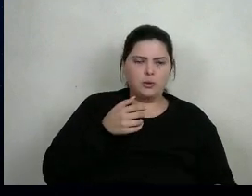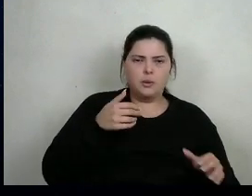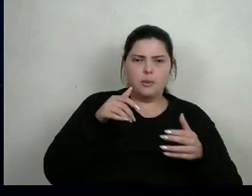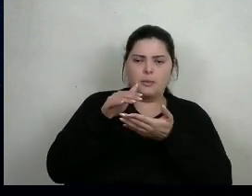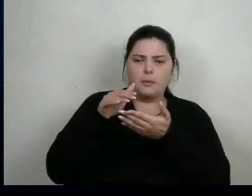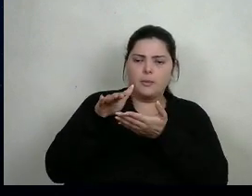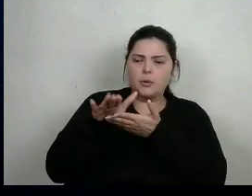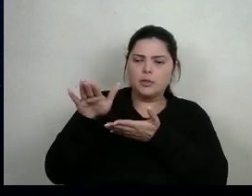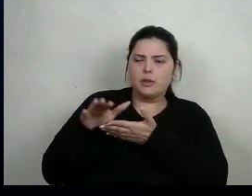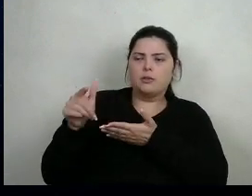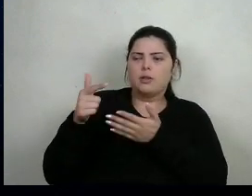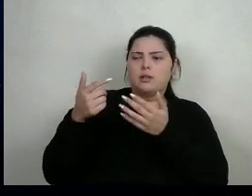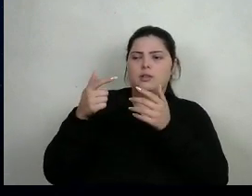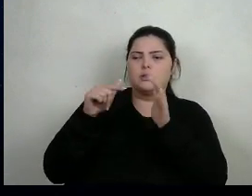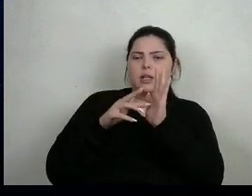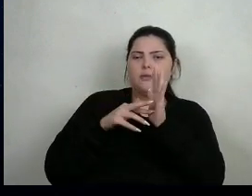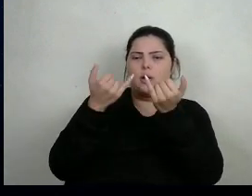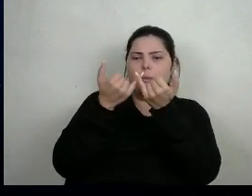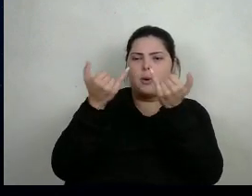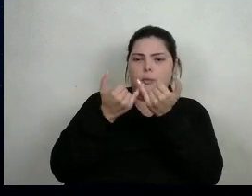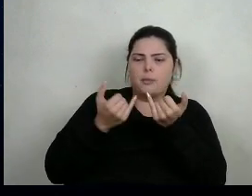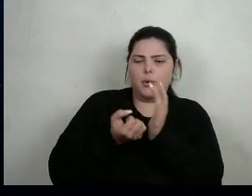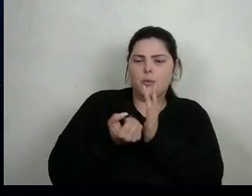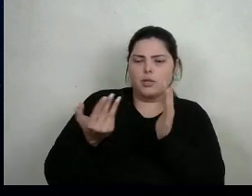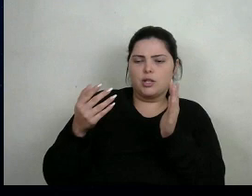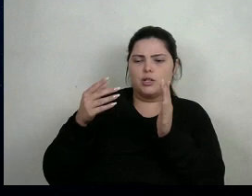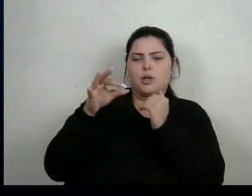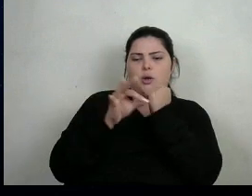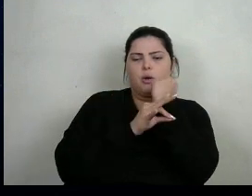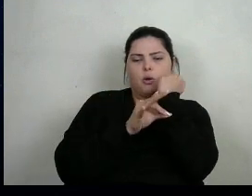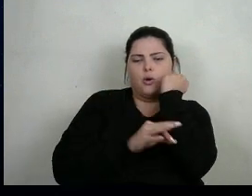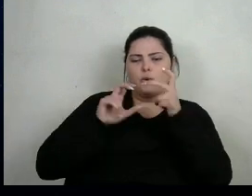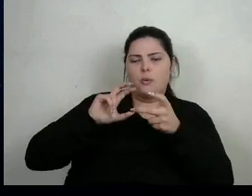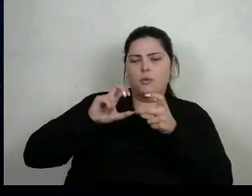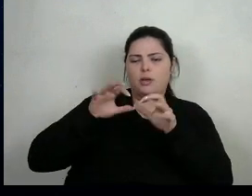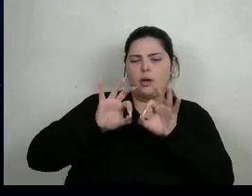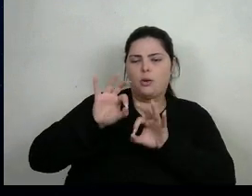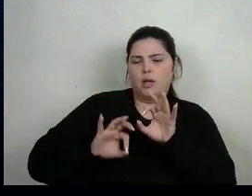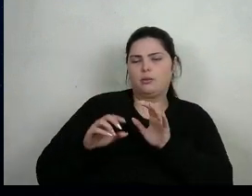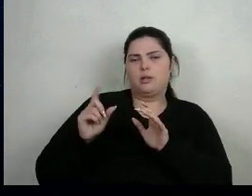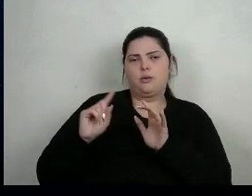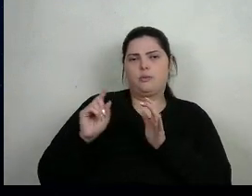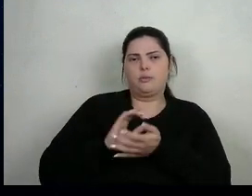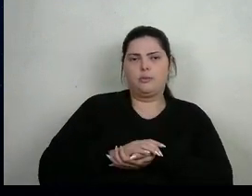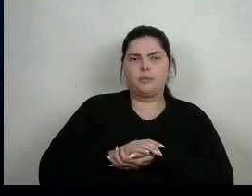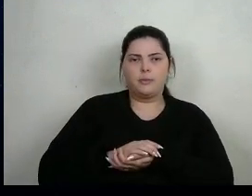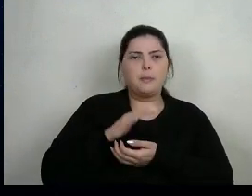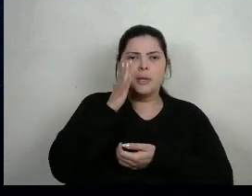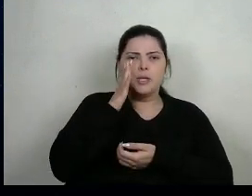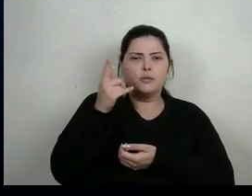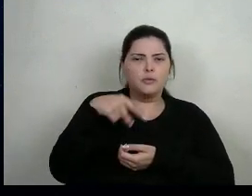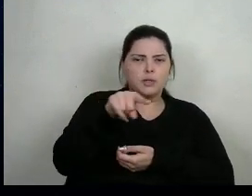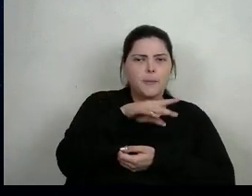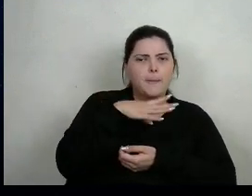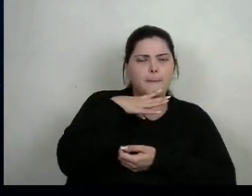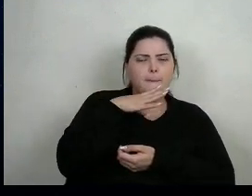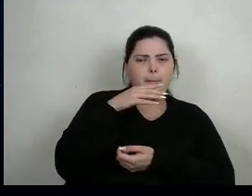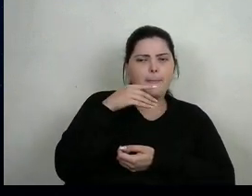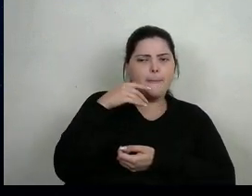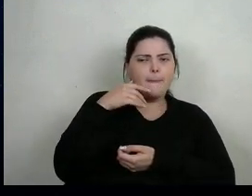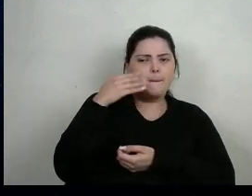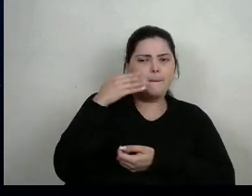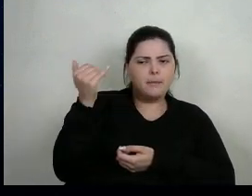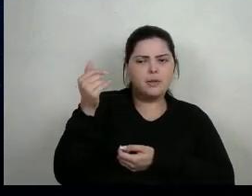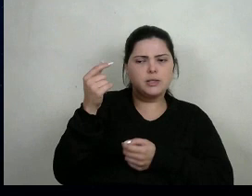quantidade de linhas de código produzidas ou quantidade de bugs corrigidos É eu imagino que muitos de vocês conheçam aquela famosa tirinha